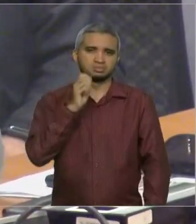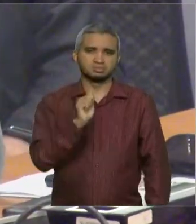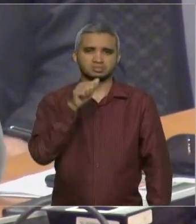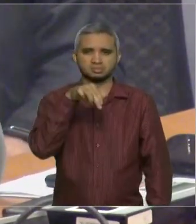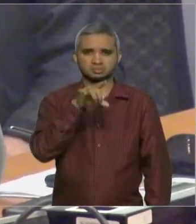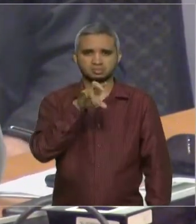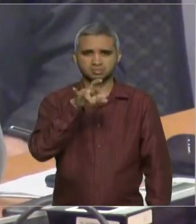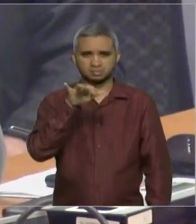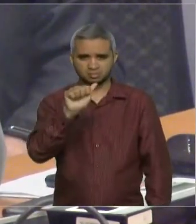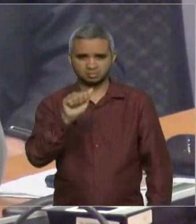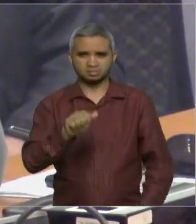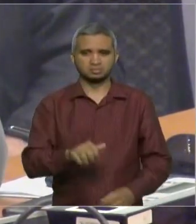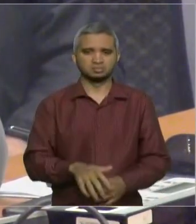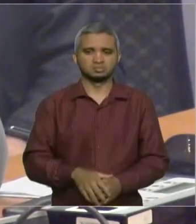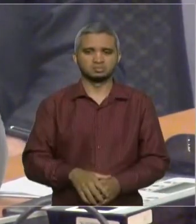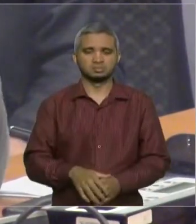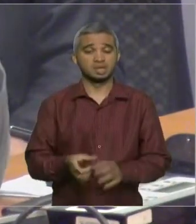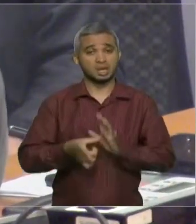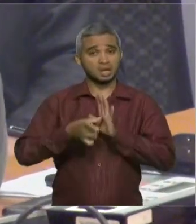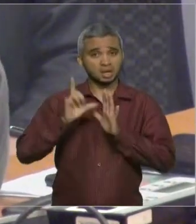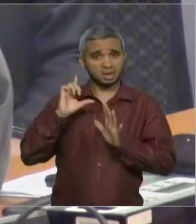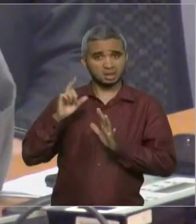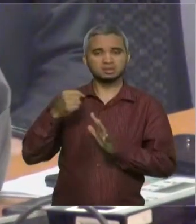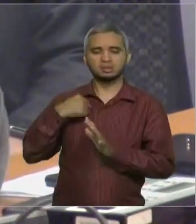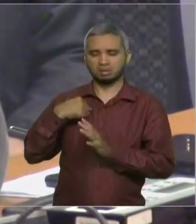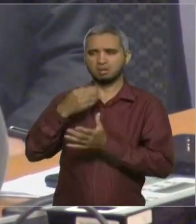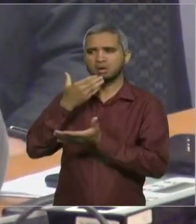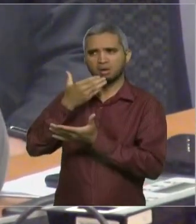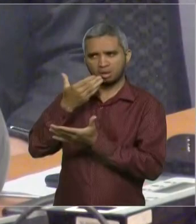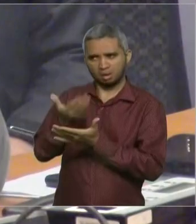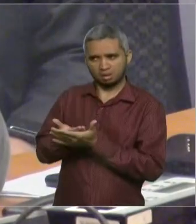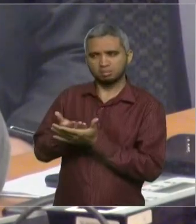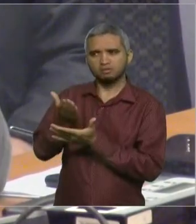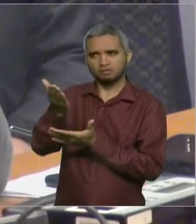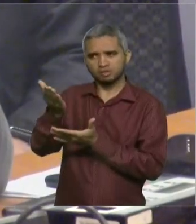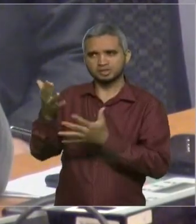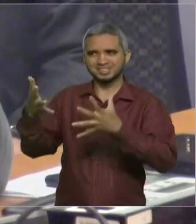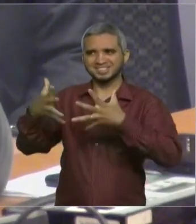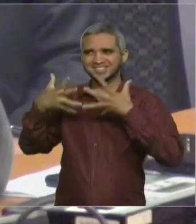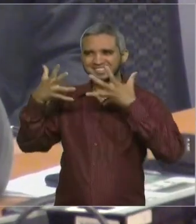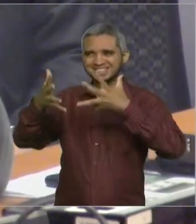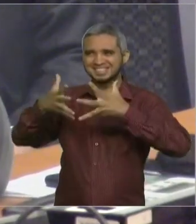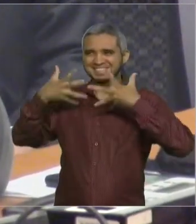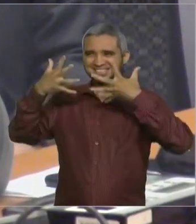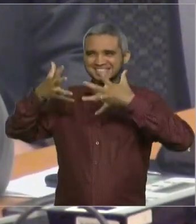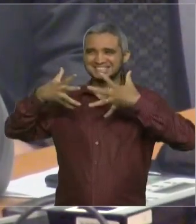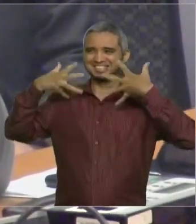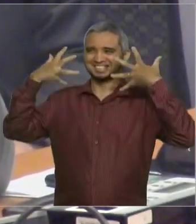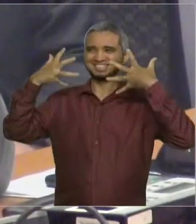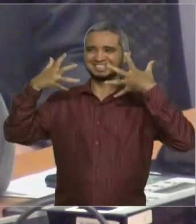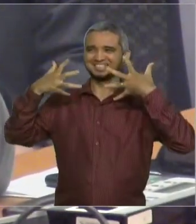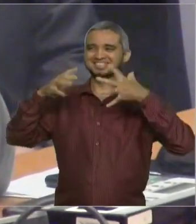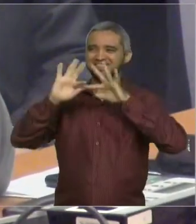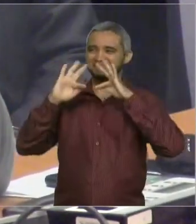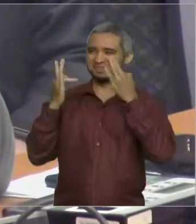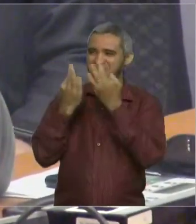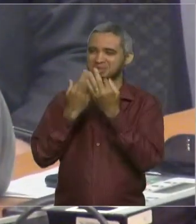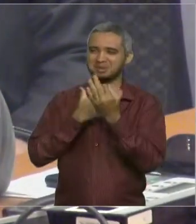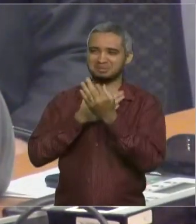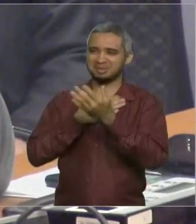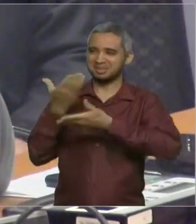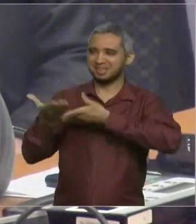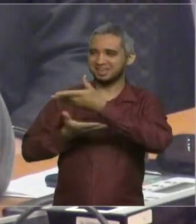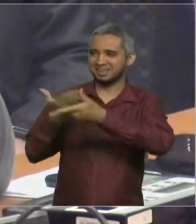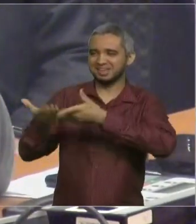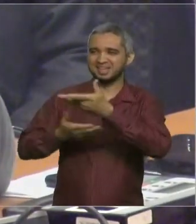lhe admirava pela sua simpatia de sempre com a minha família, pela amizade que a